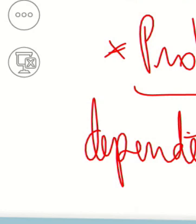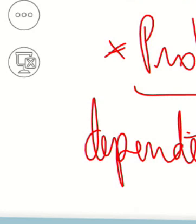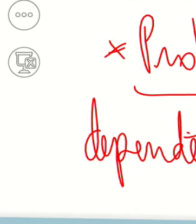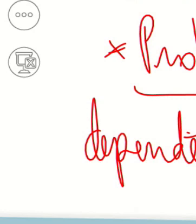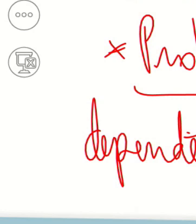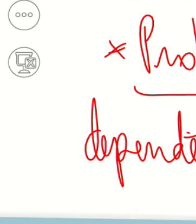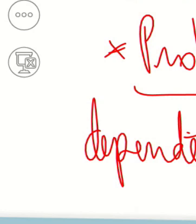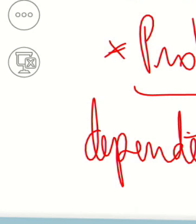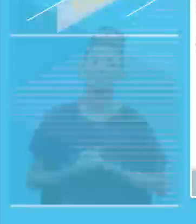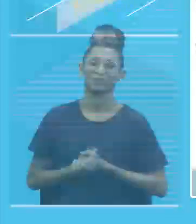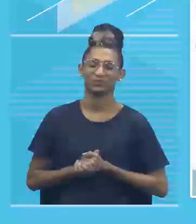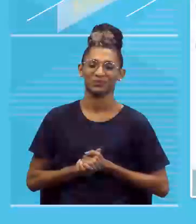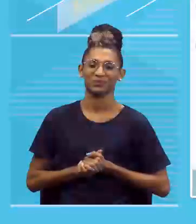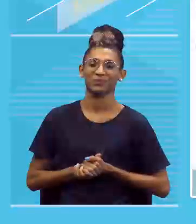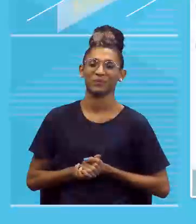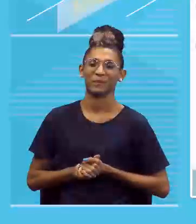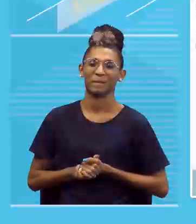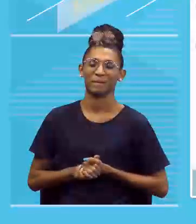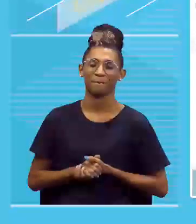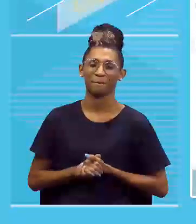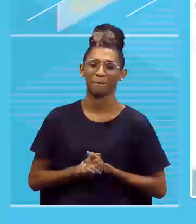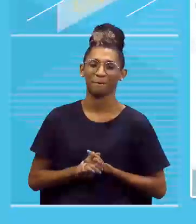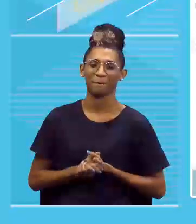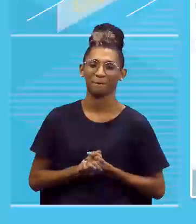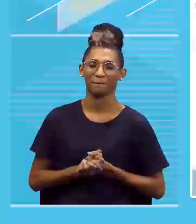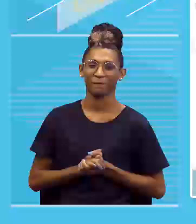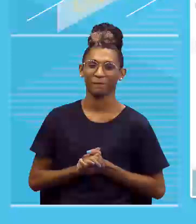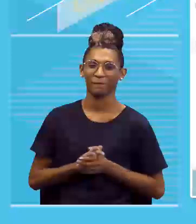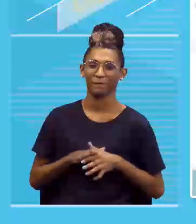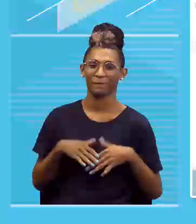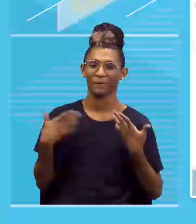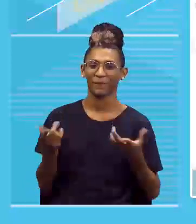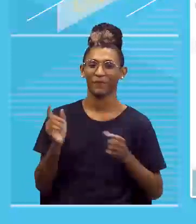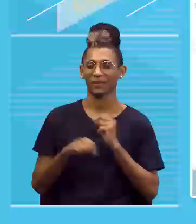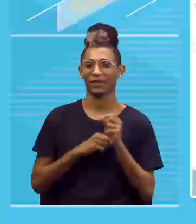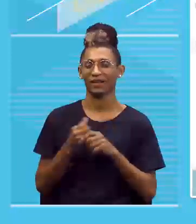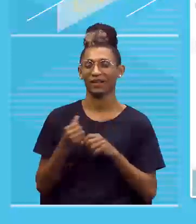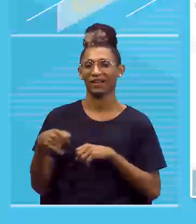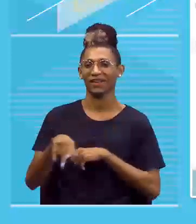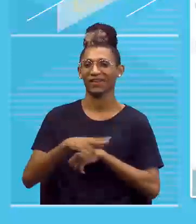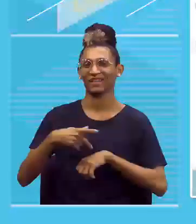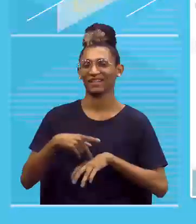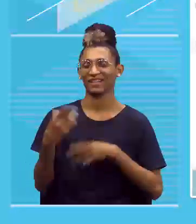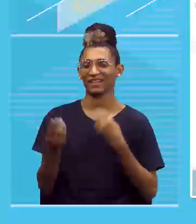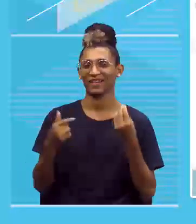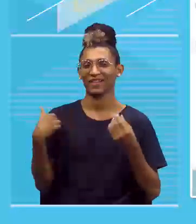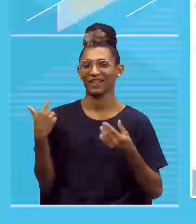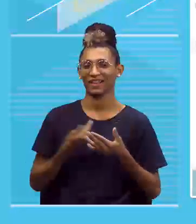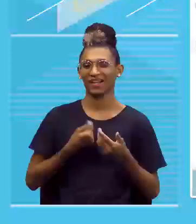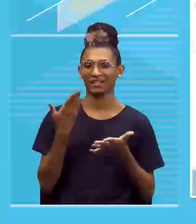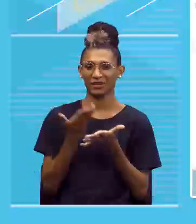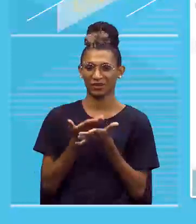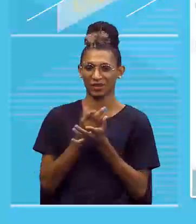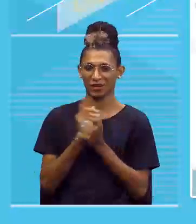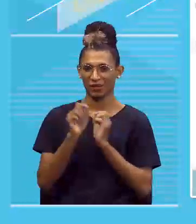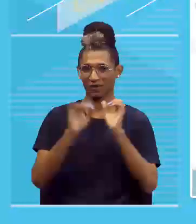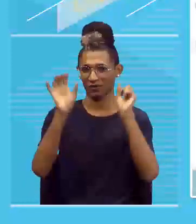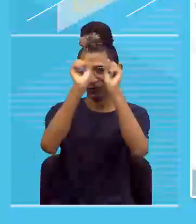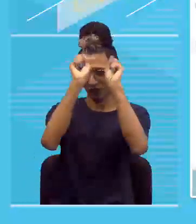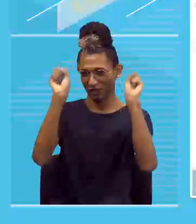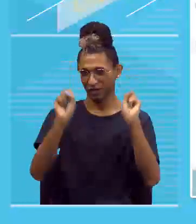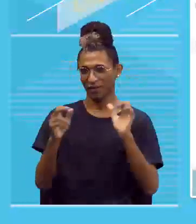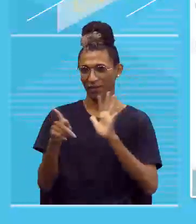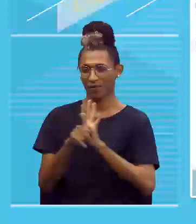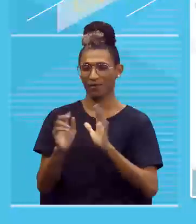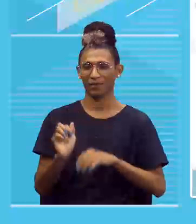o maior canal de ensino a distância do planeta E aí durou nós vimos Esse sistema de plantation Olha